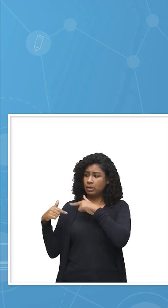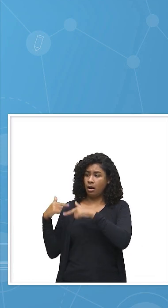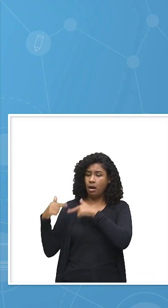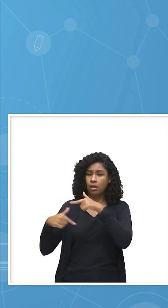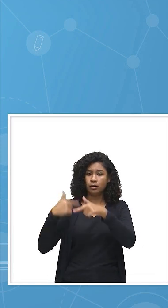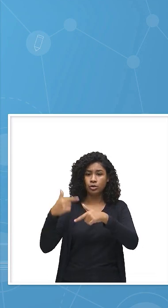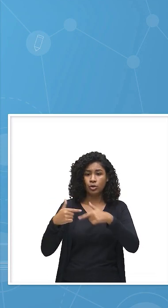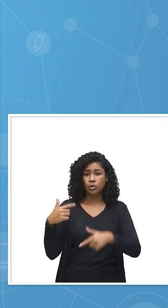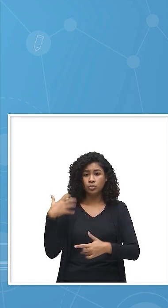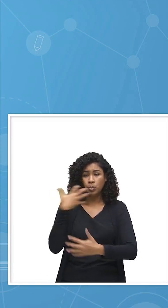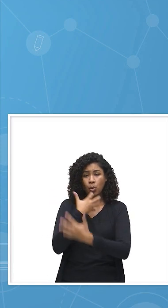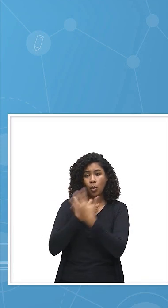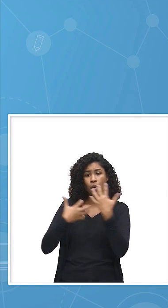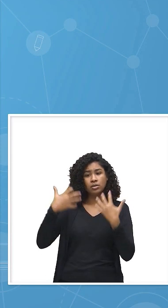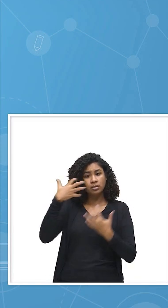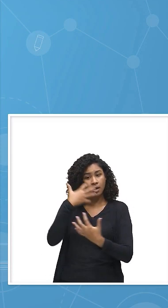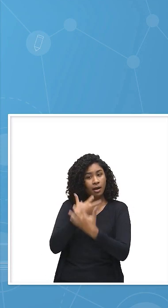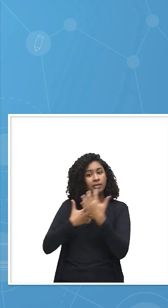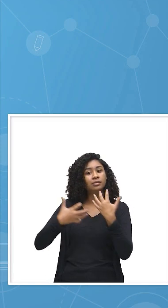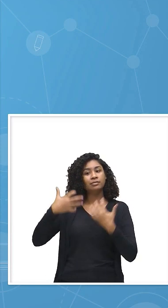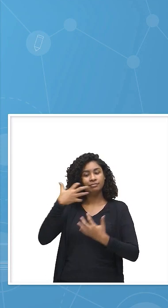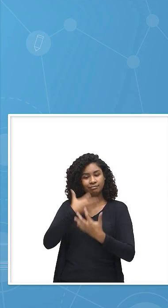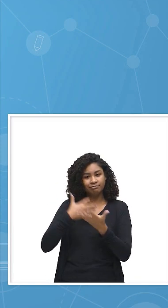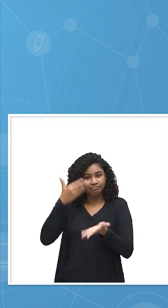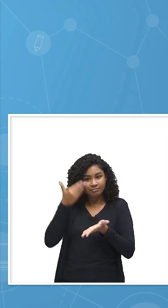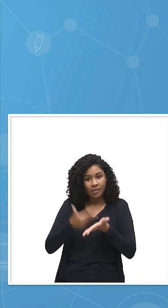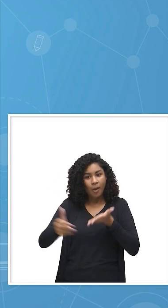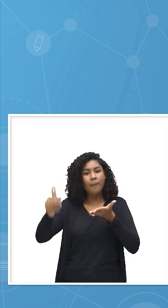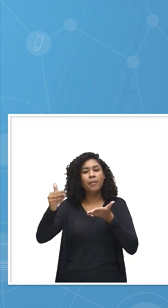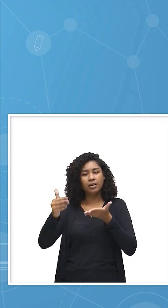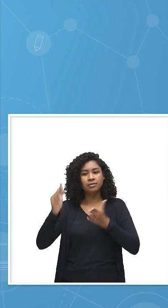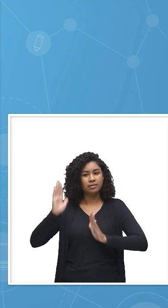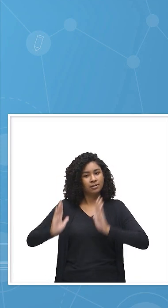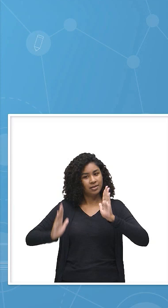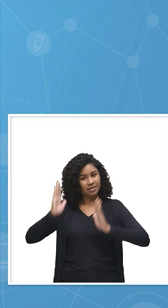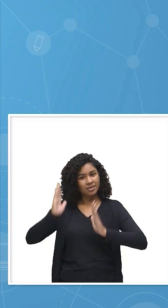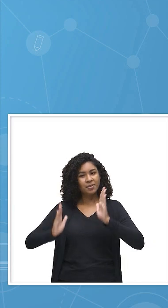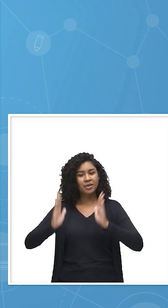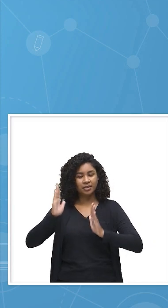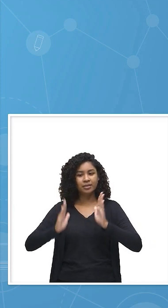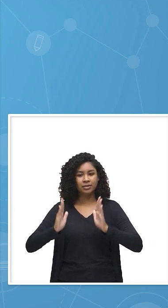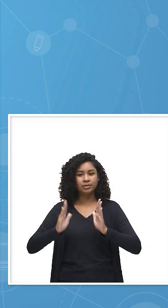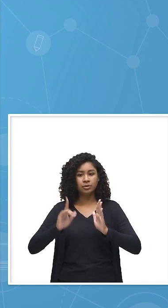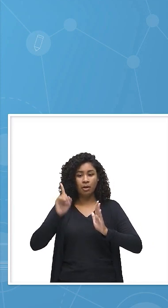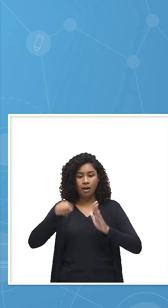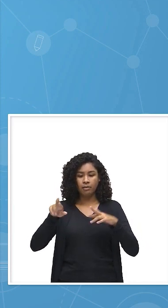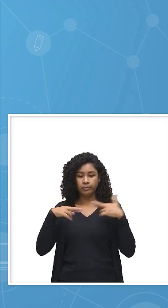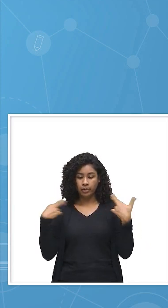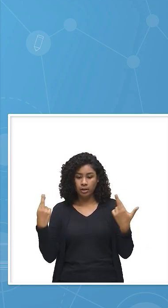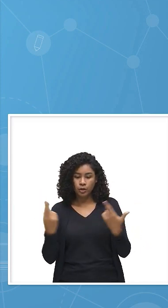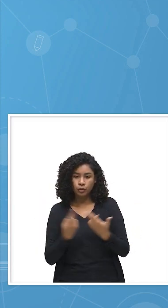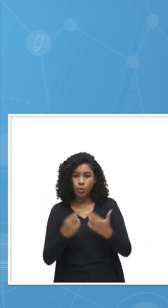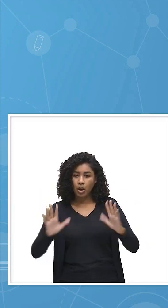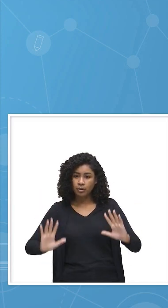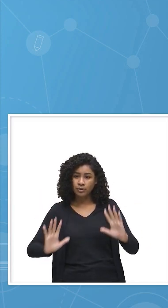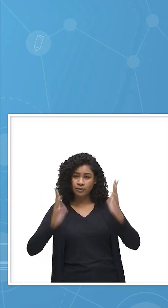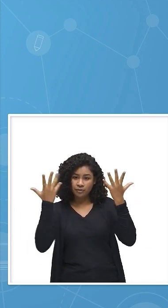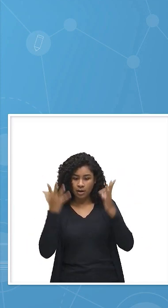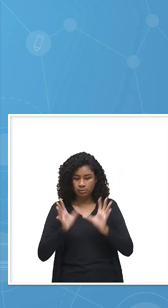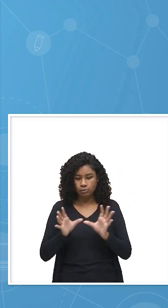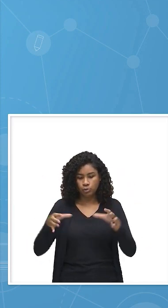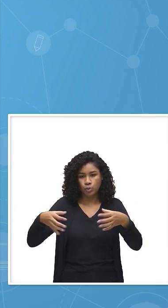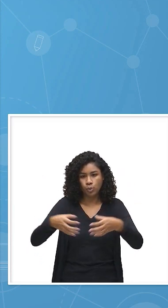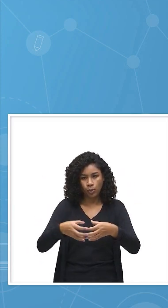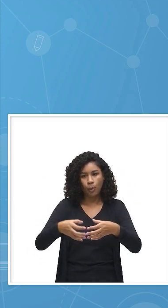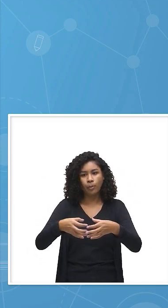chamada música primitiva, que vai estar ligada aos primeiros rituais festivos e